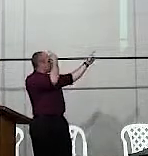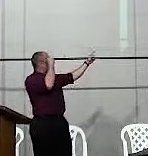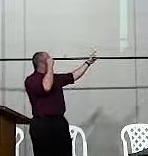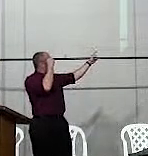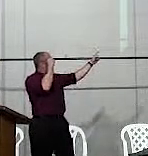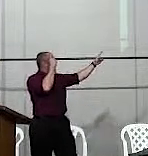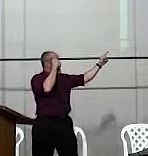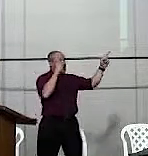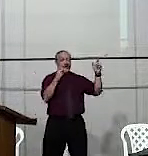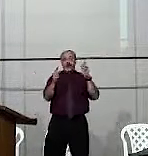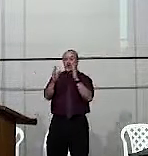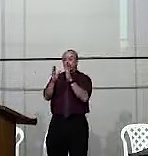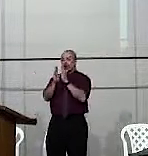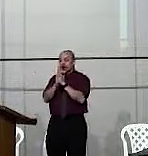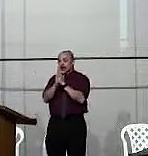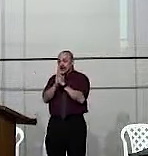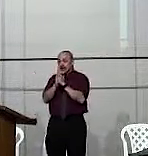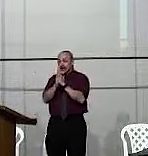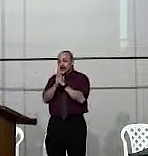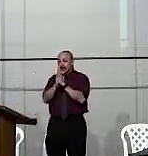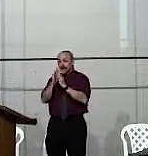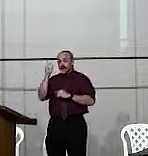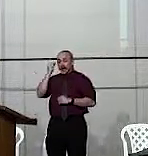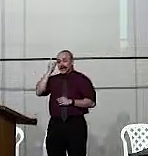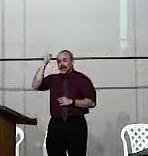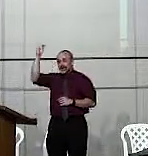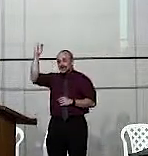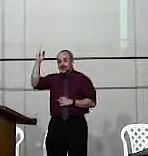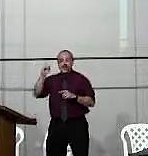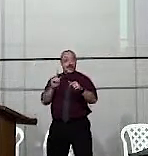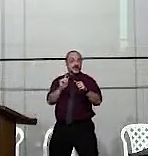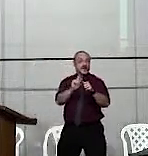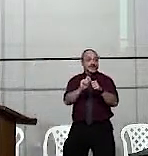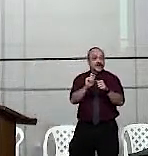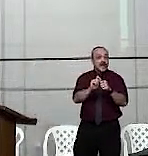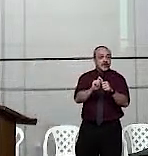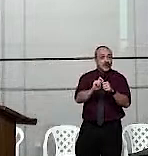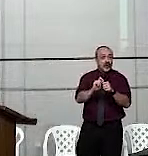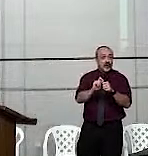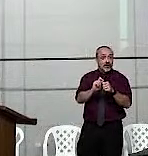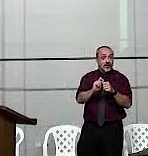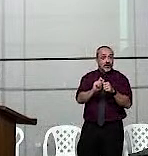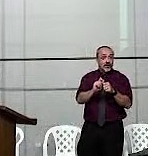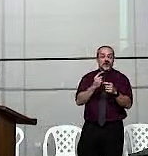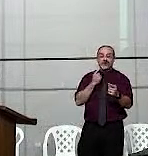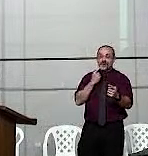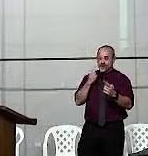uma pessoa ora a Deus, fazendo